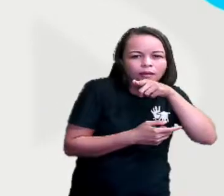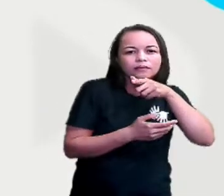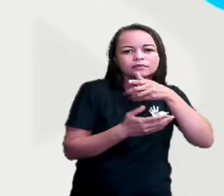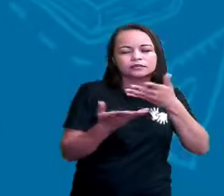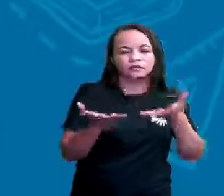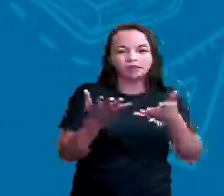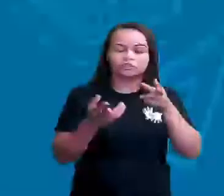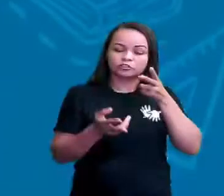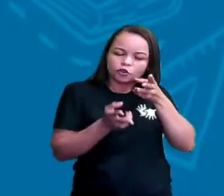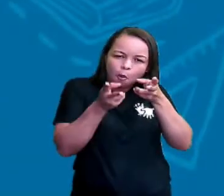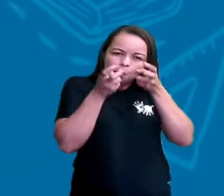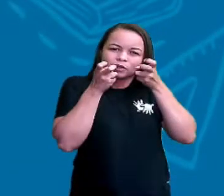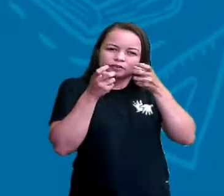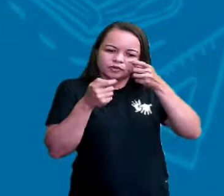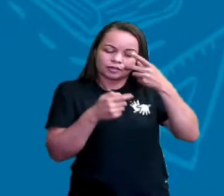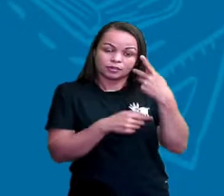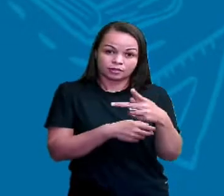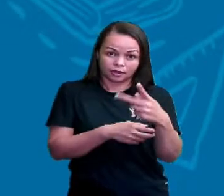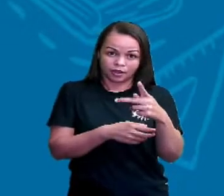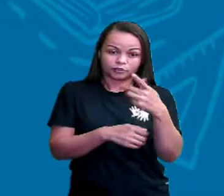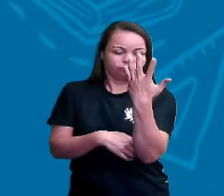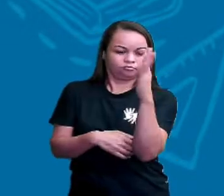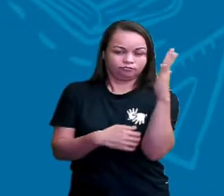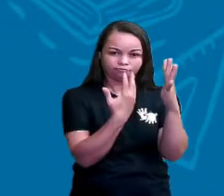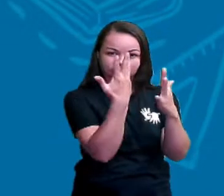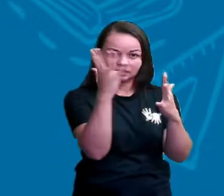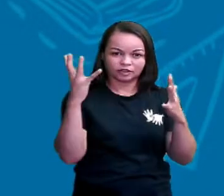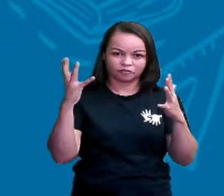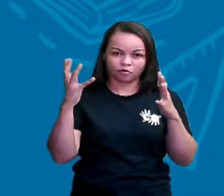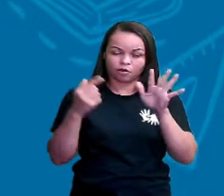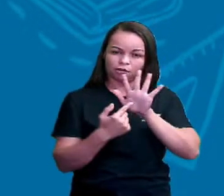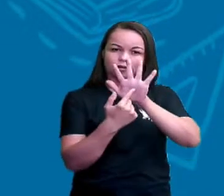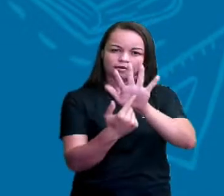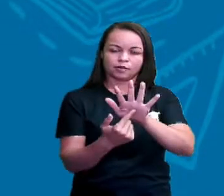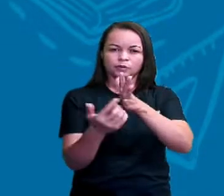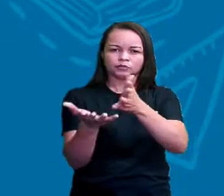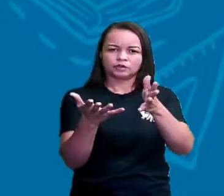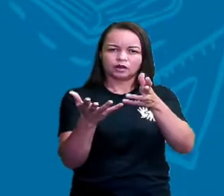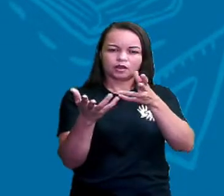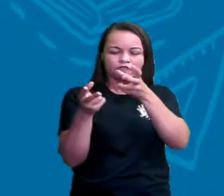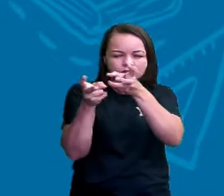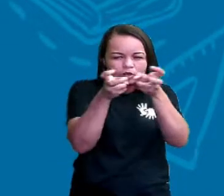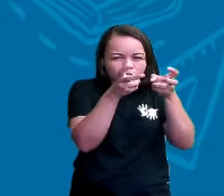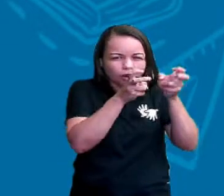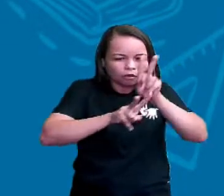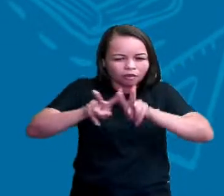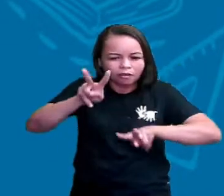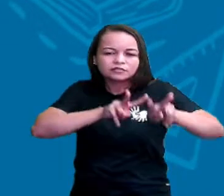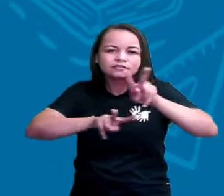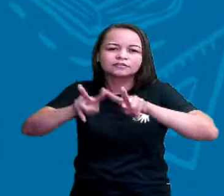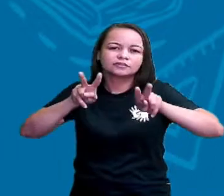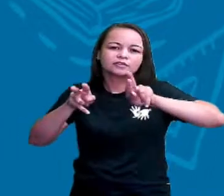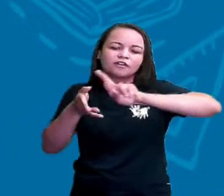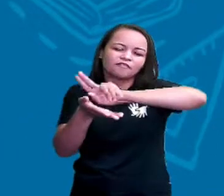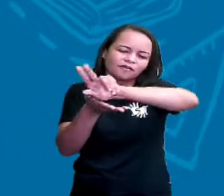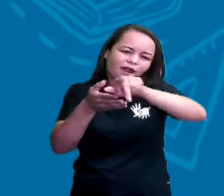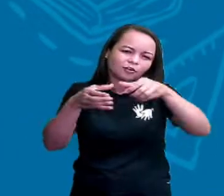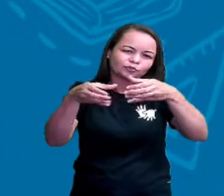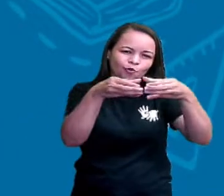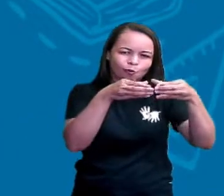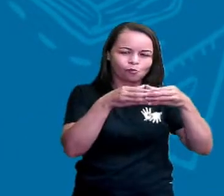dentro aí dessa floresta, dentro desse ambiente, a gente consegue visualizar vários tipos de animais,